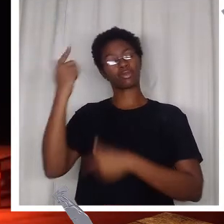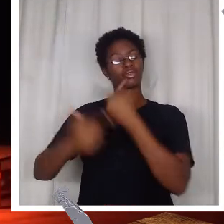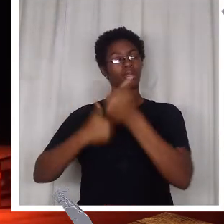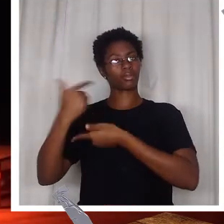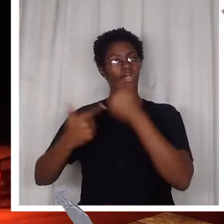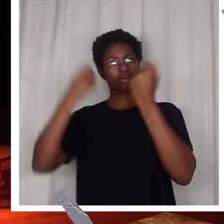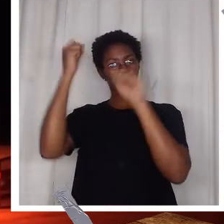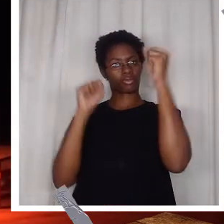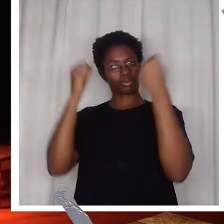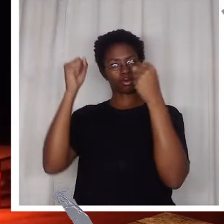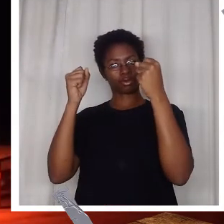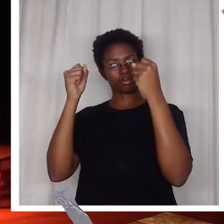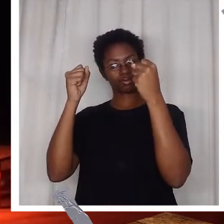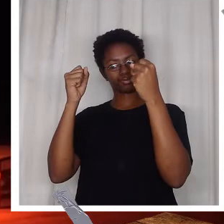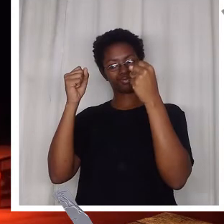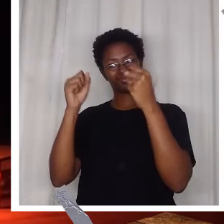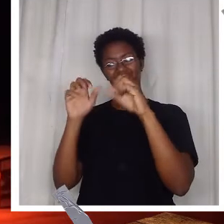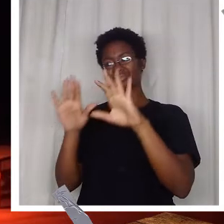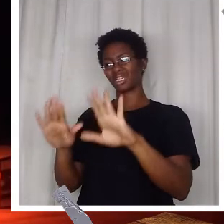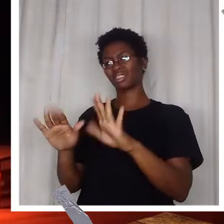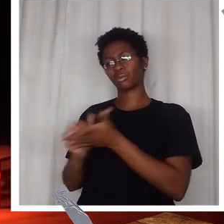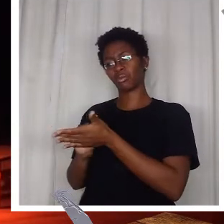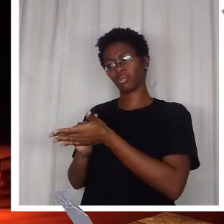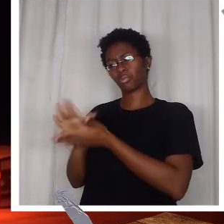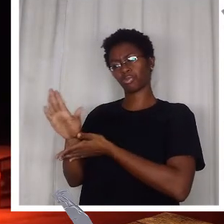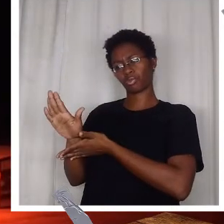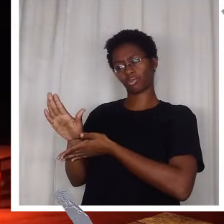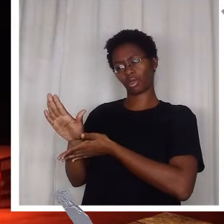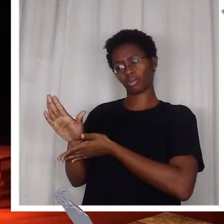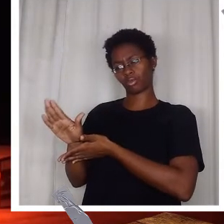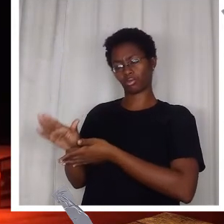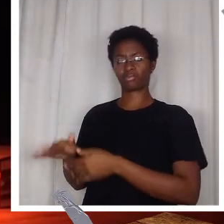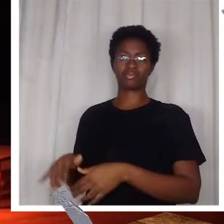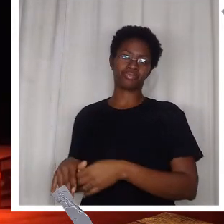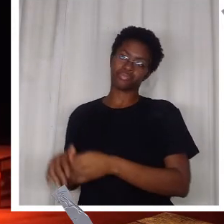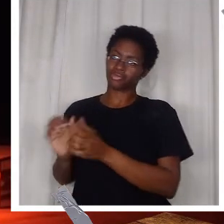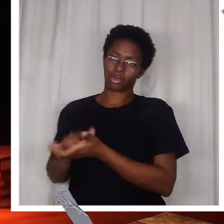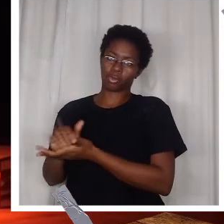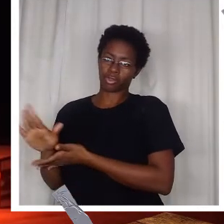Trocada por máquinas e mãe solteira de 3 filhos,